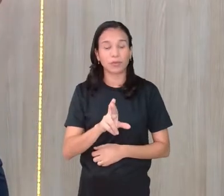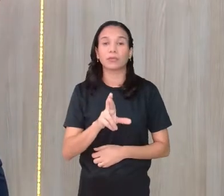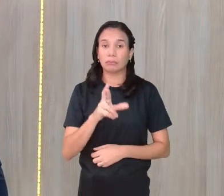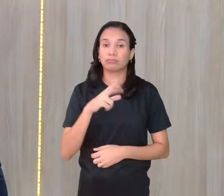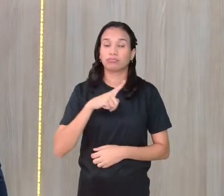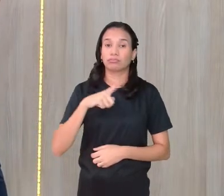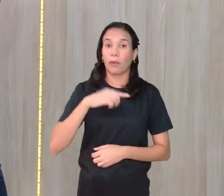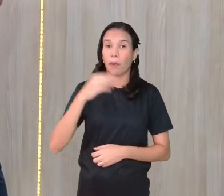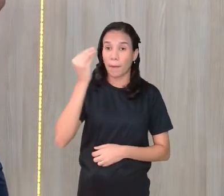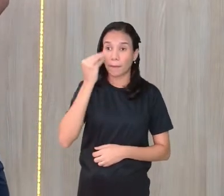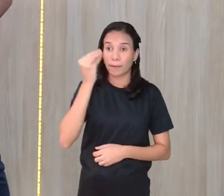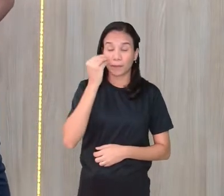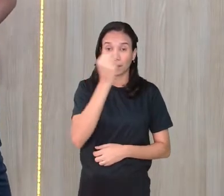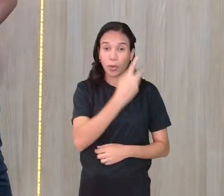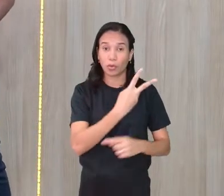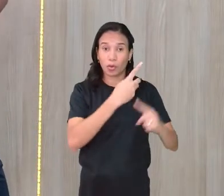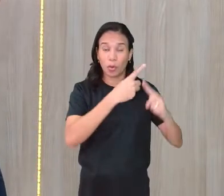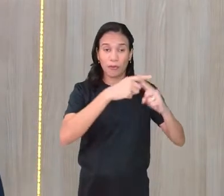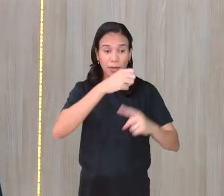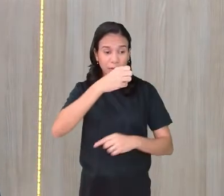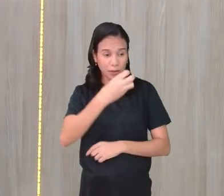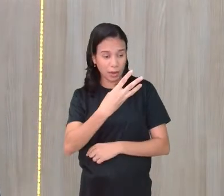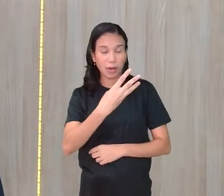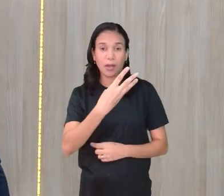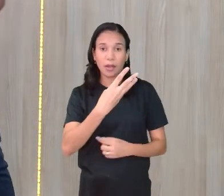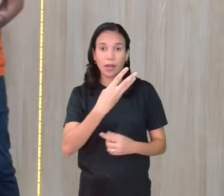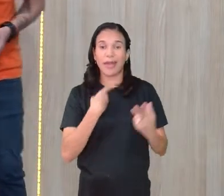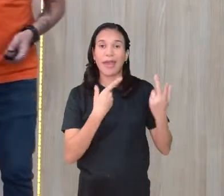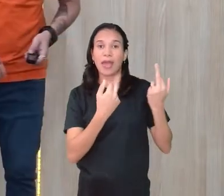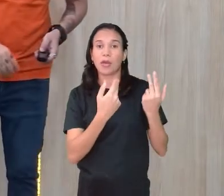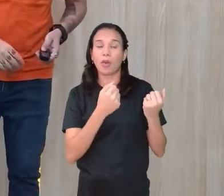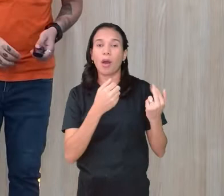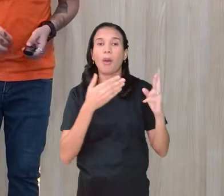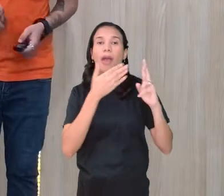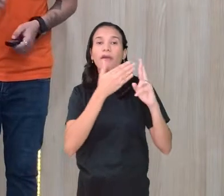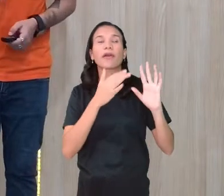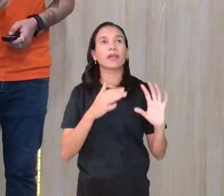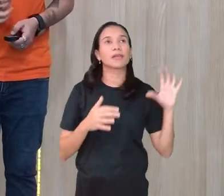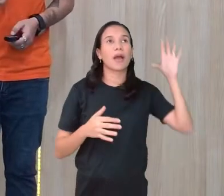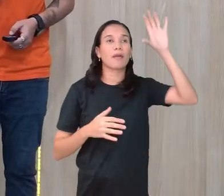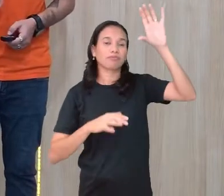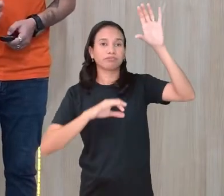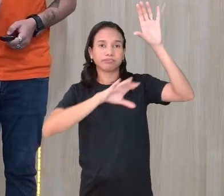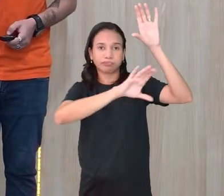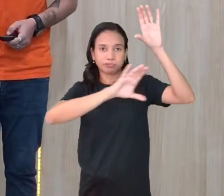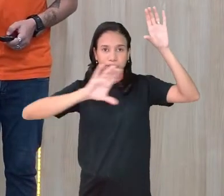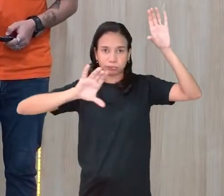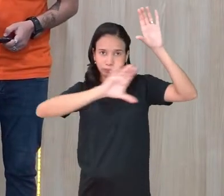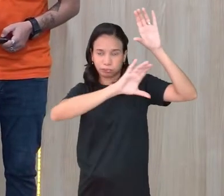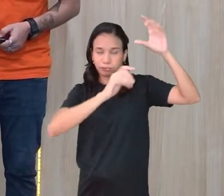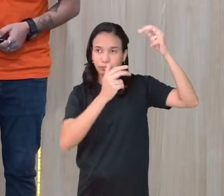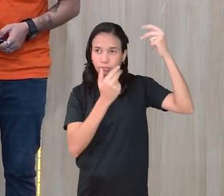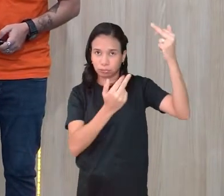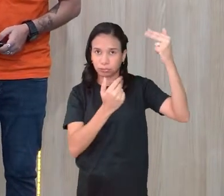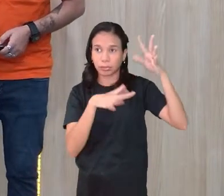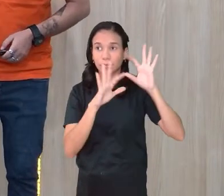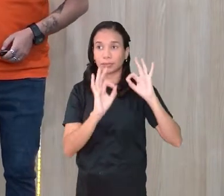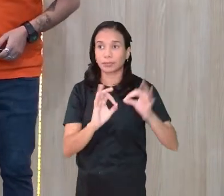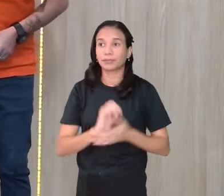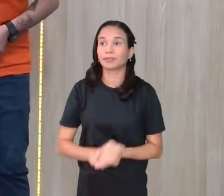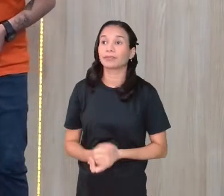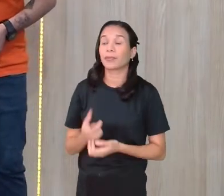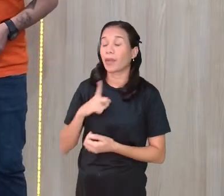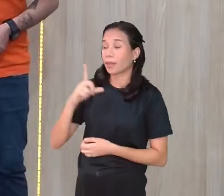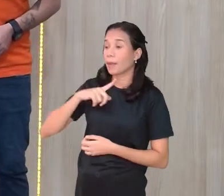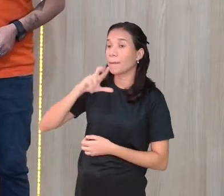gente observa que 2 vezes o 3 está fazendo referência àquela adição ali, tá certo?